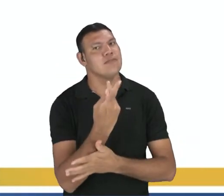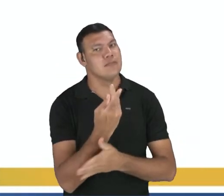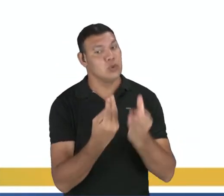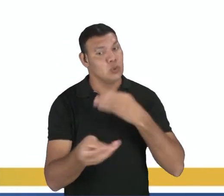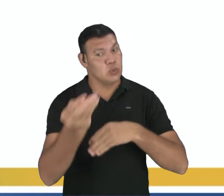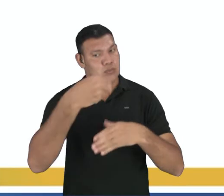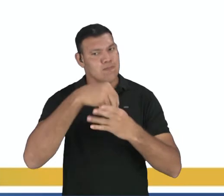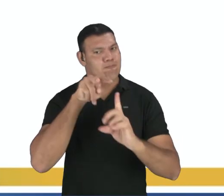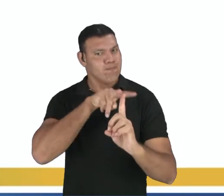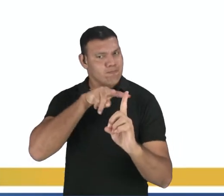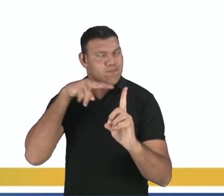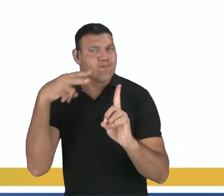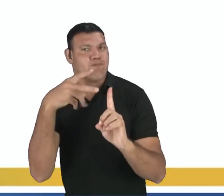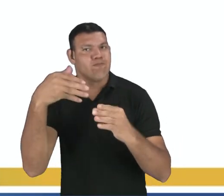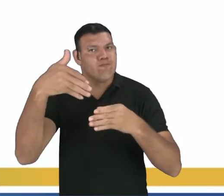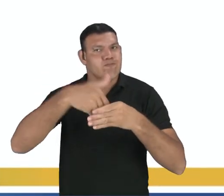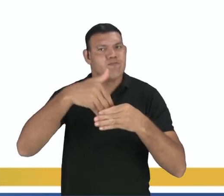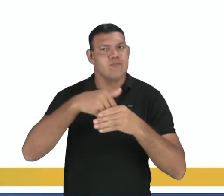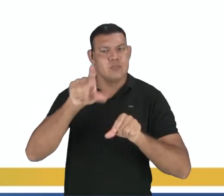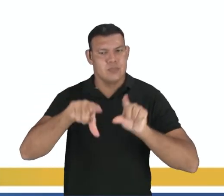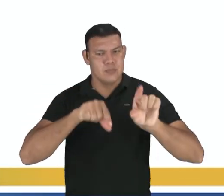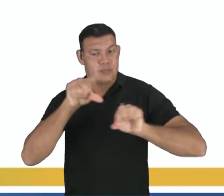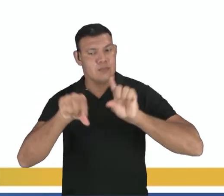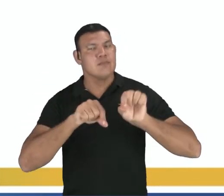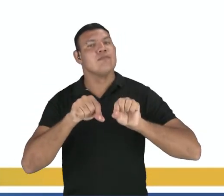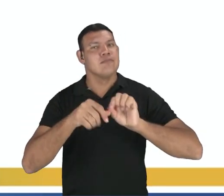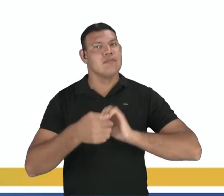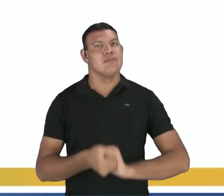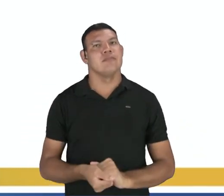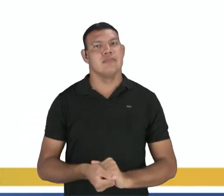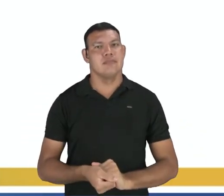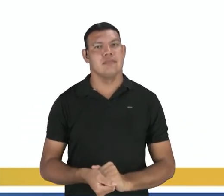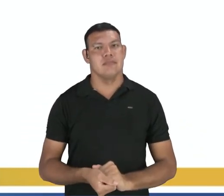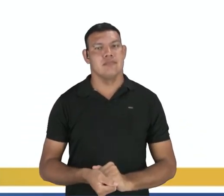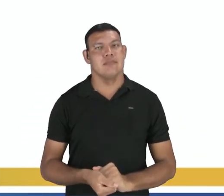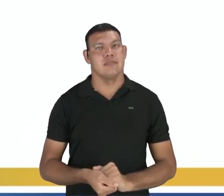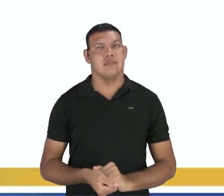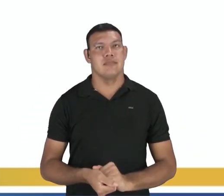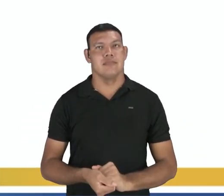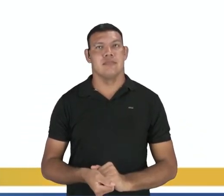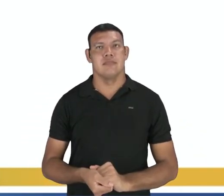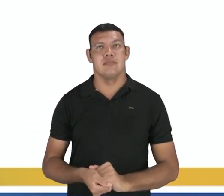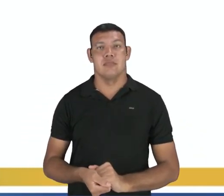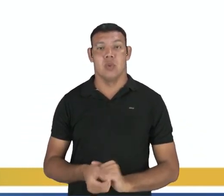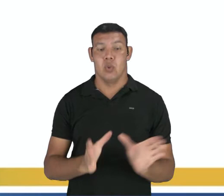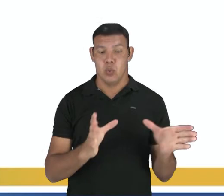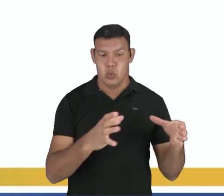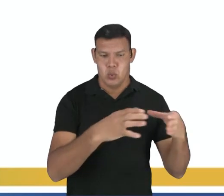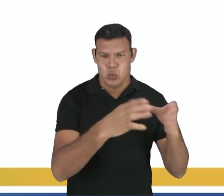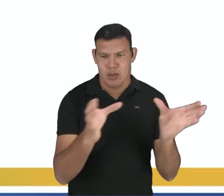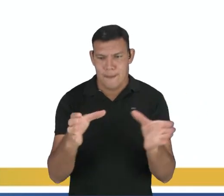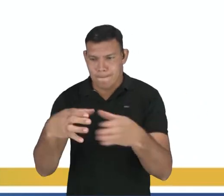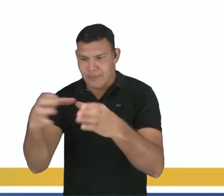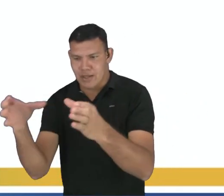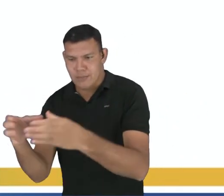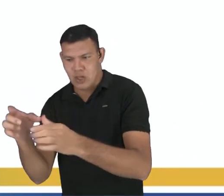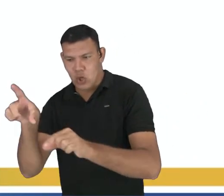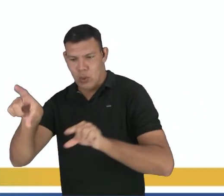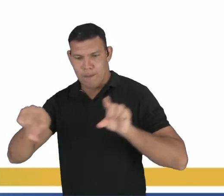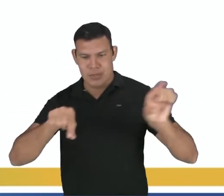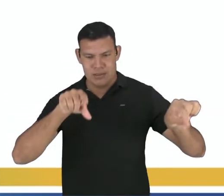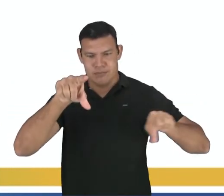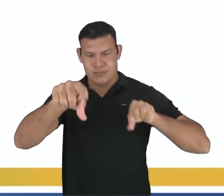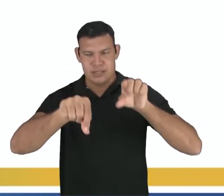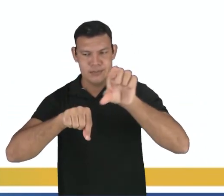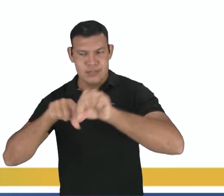dessa perspectiva do voto, da escolha. Na etapa decisória das decisões coletivas, a todos os